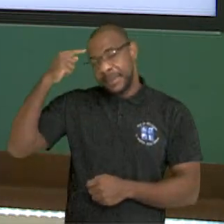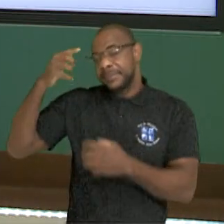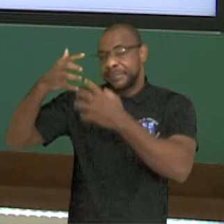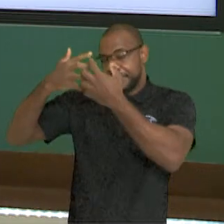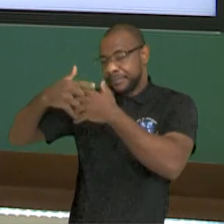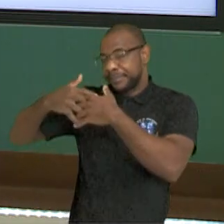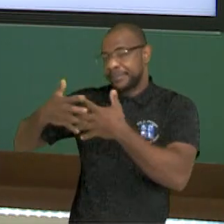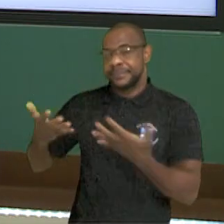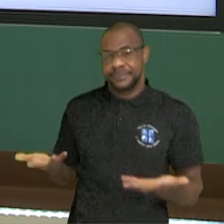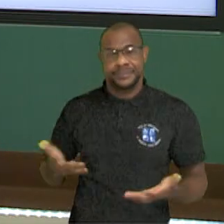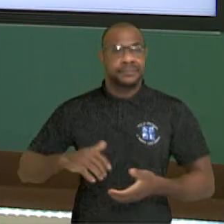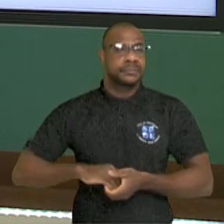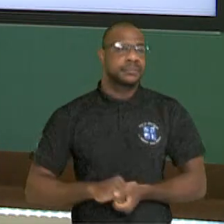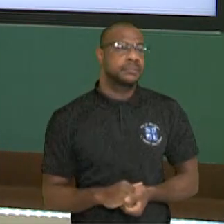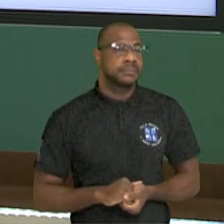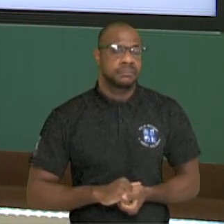isso.